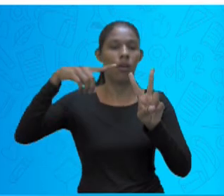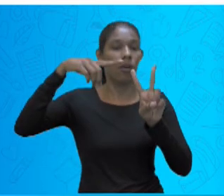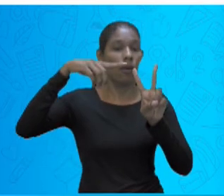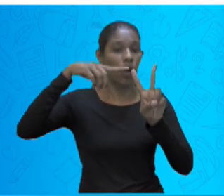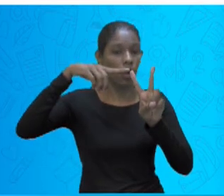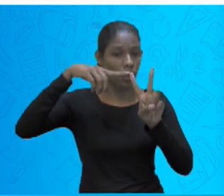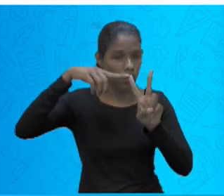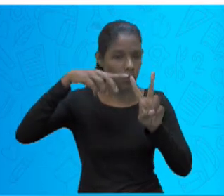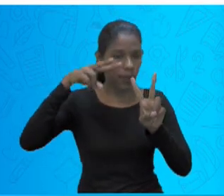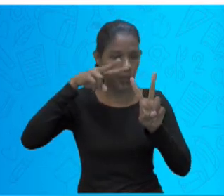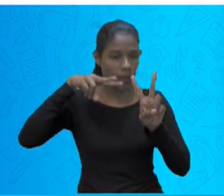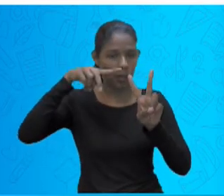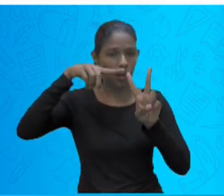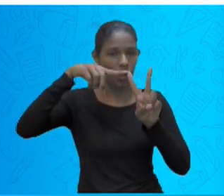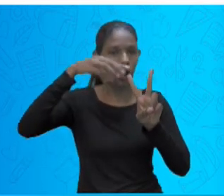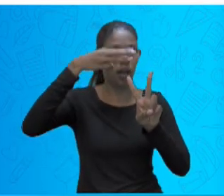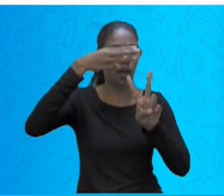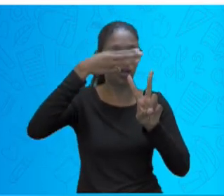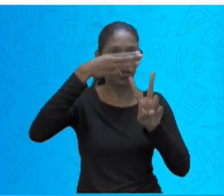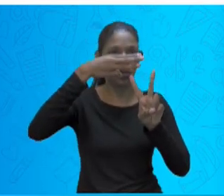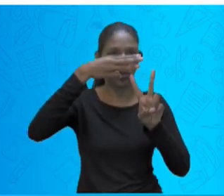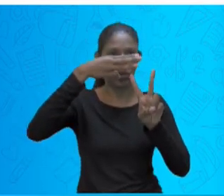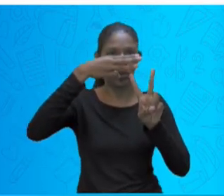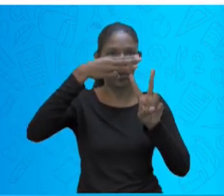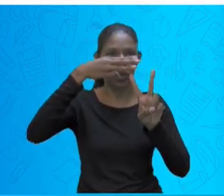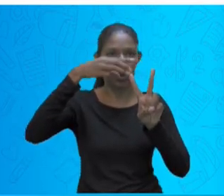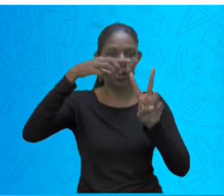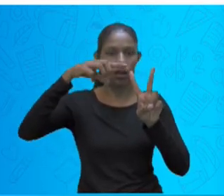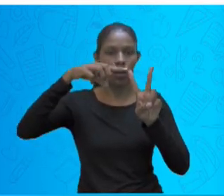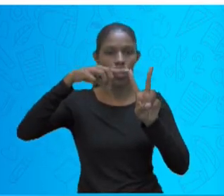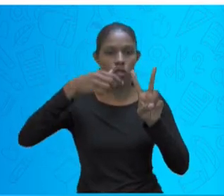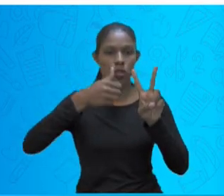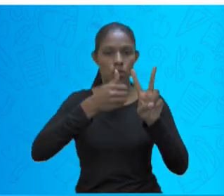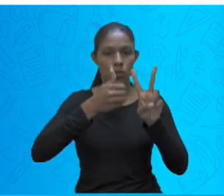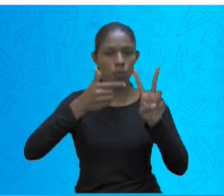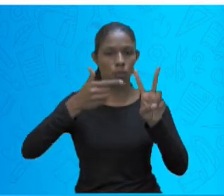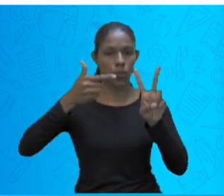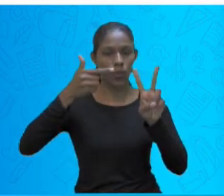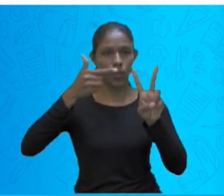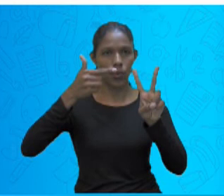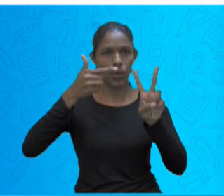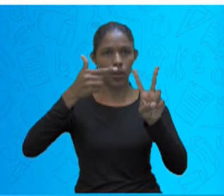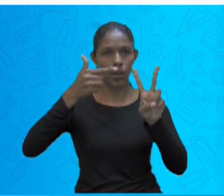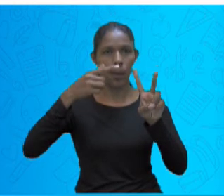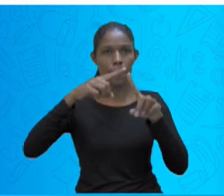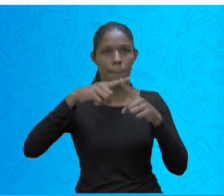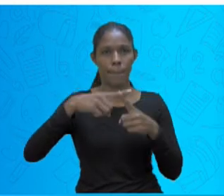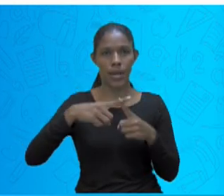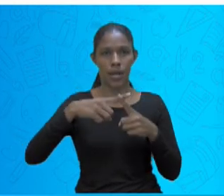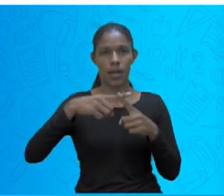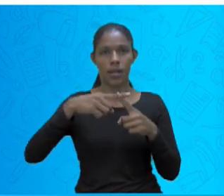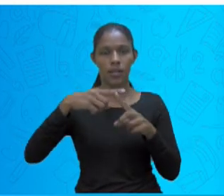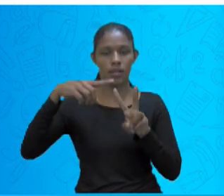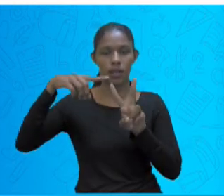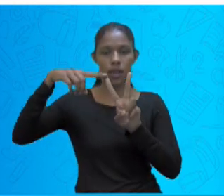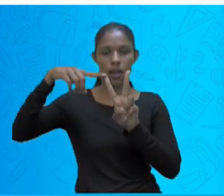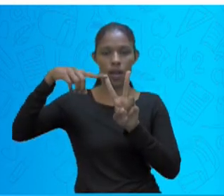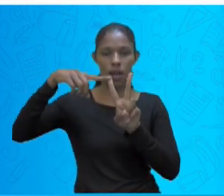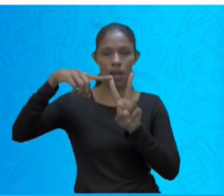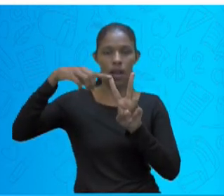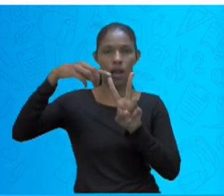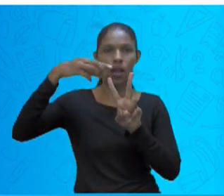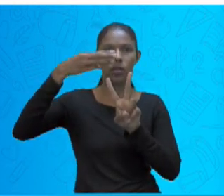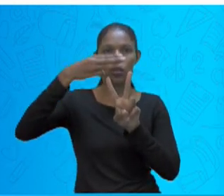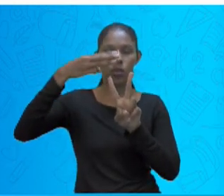cúbica de 1 elevado ao cubo mais raiz quadrada de 7 ao quadrado. Em